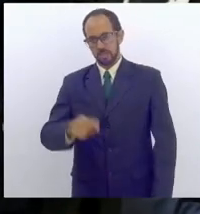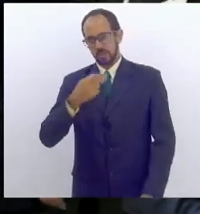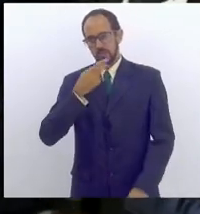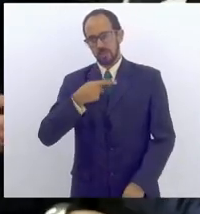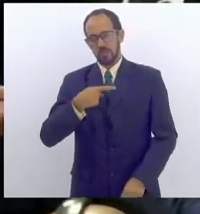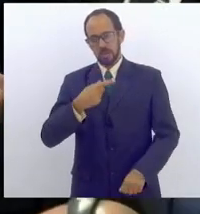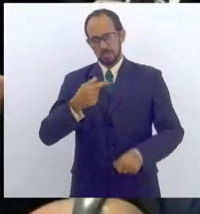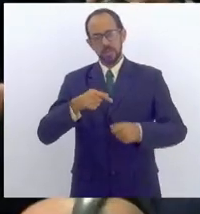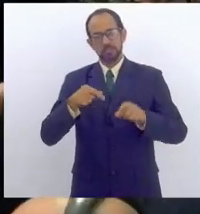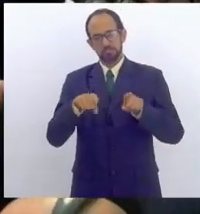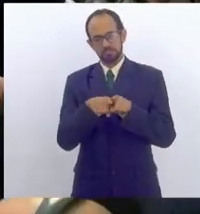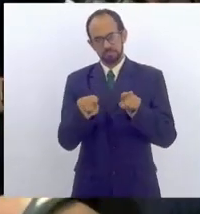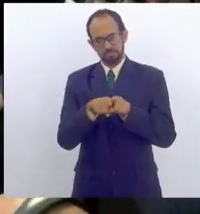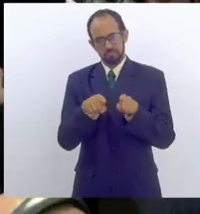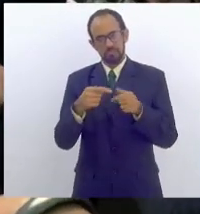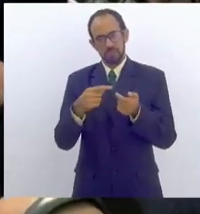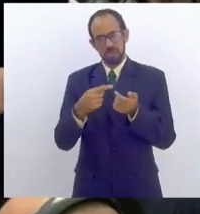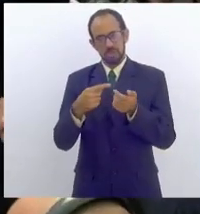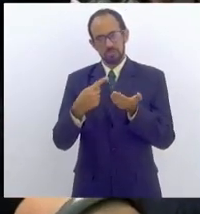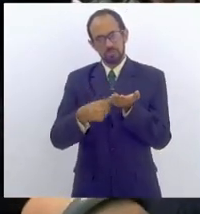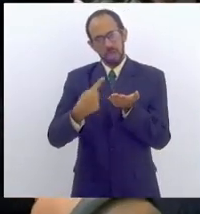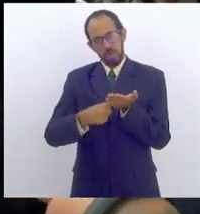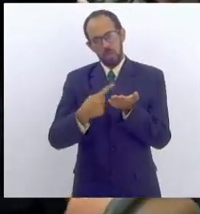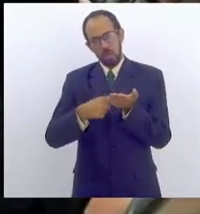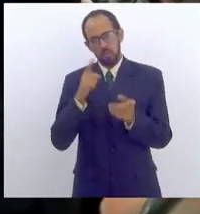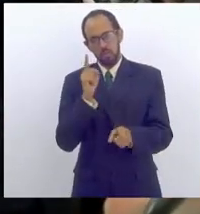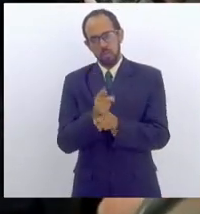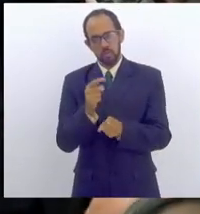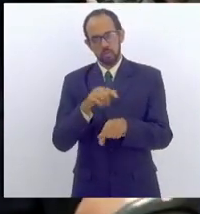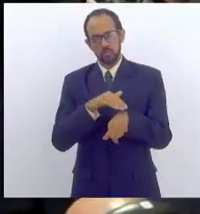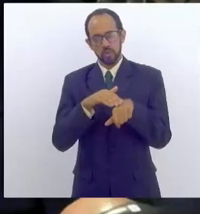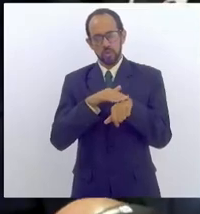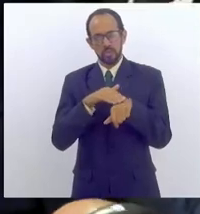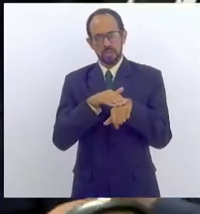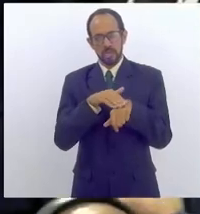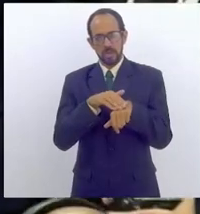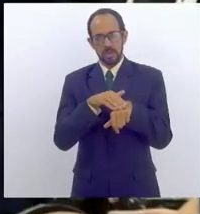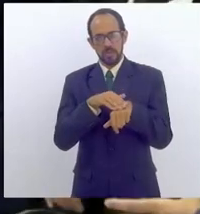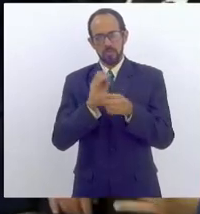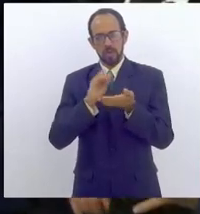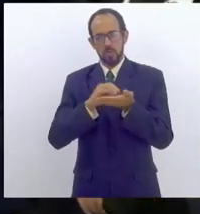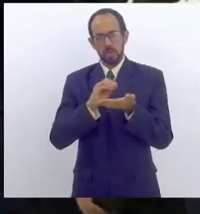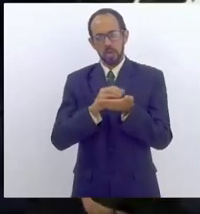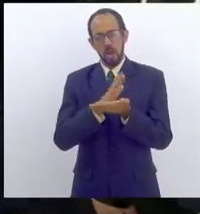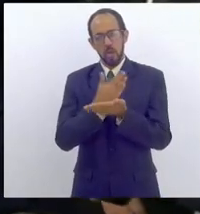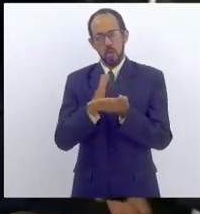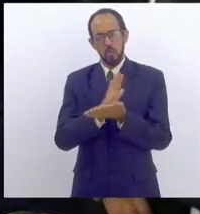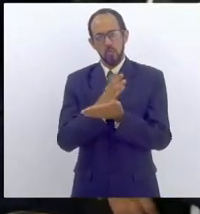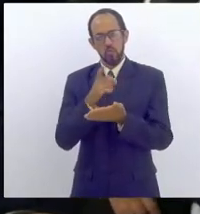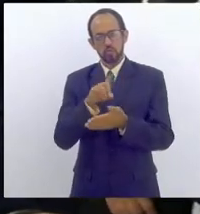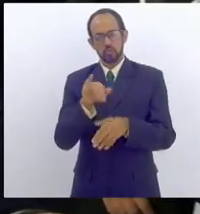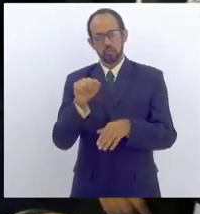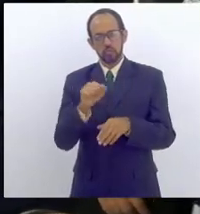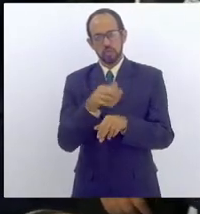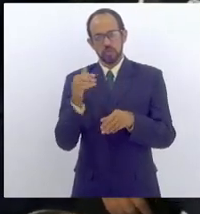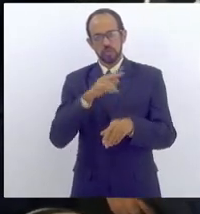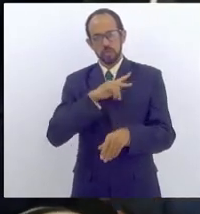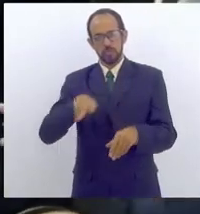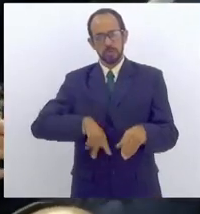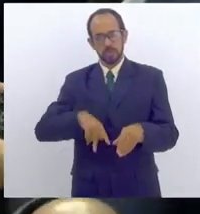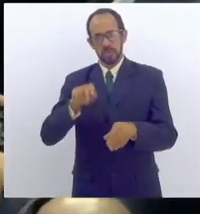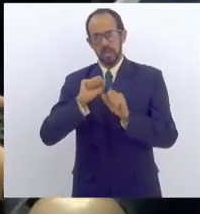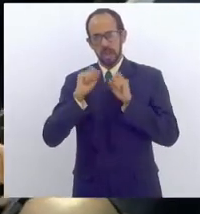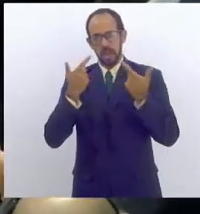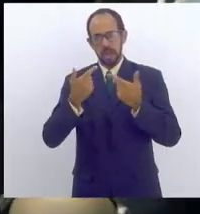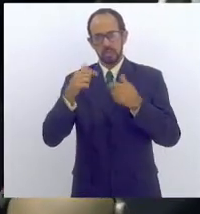conversa, marcamos um encontro e fomos conversar. Faltando alguns dias para a eleição de presidente da Alerj, o Jair